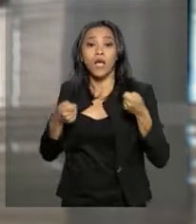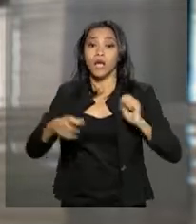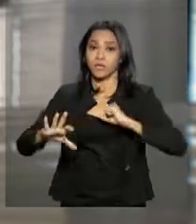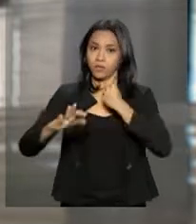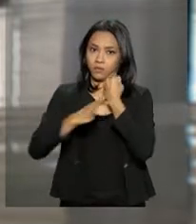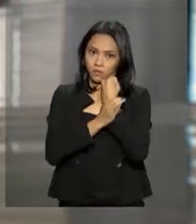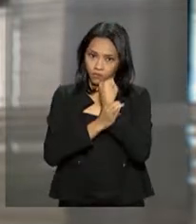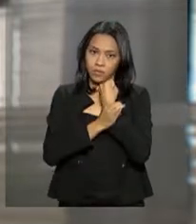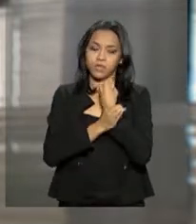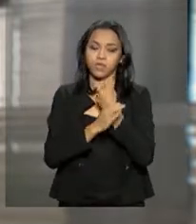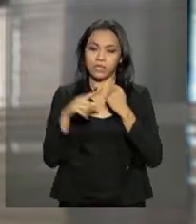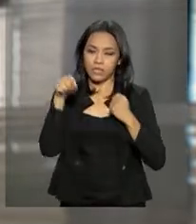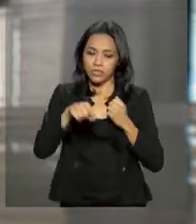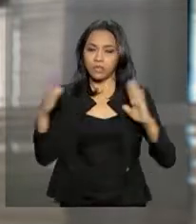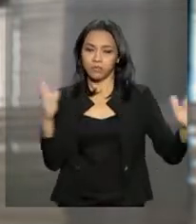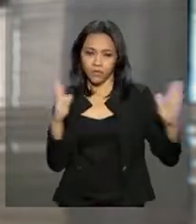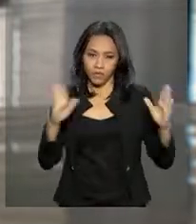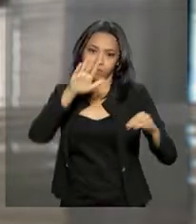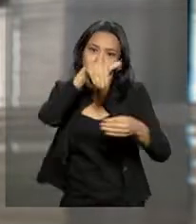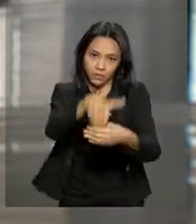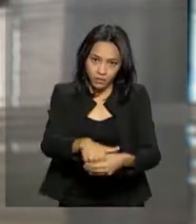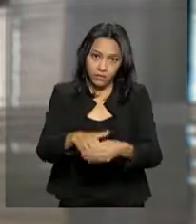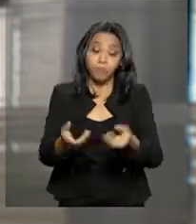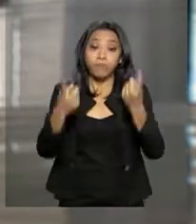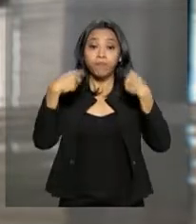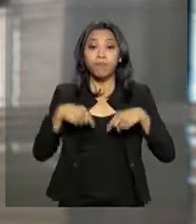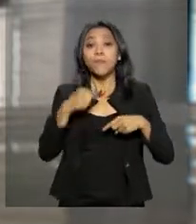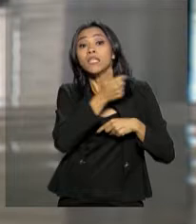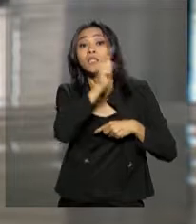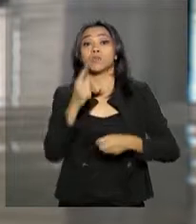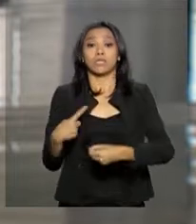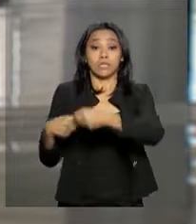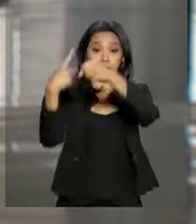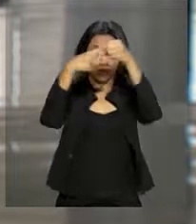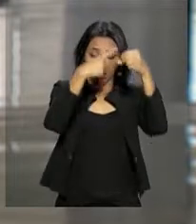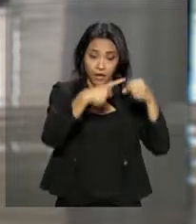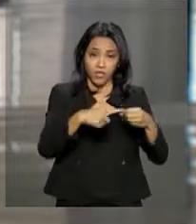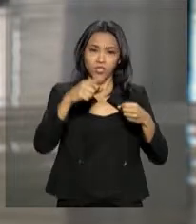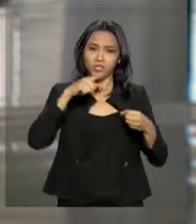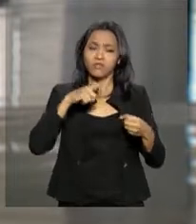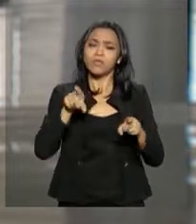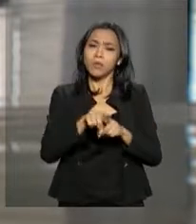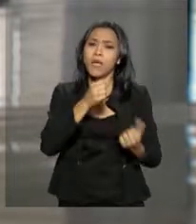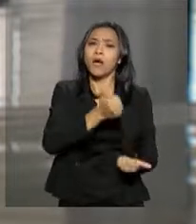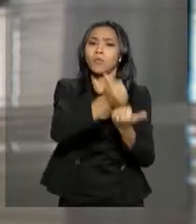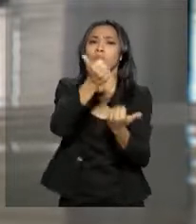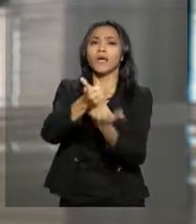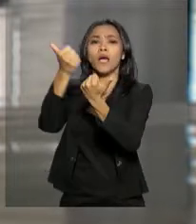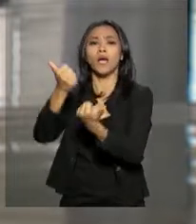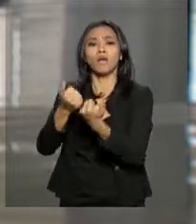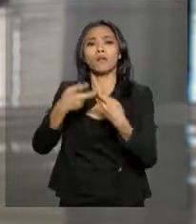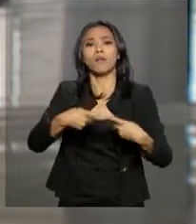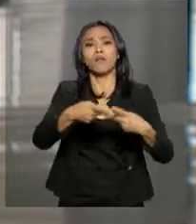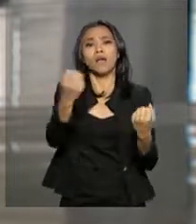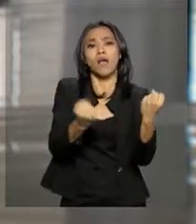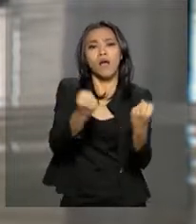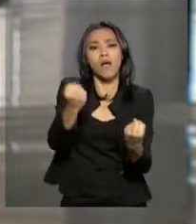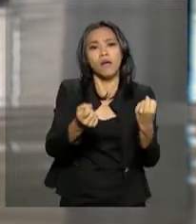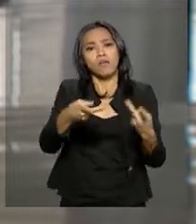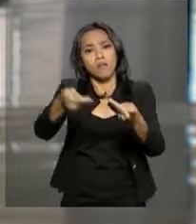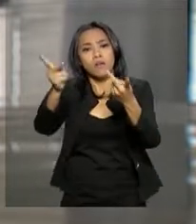pública durante o pleito e no restante das cidades é auxiliaram no transporte das urnas eletrônicas